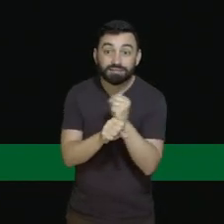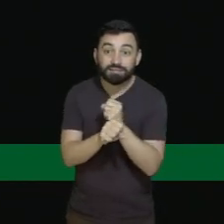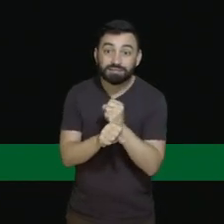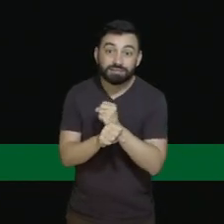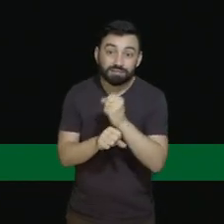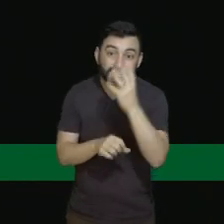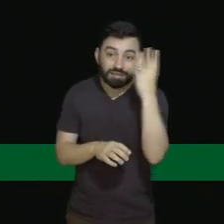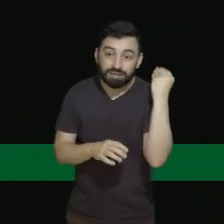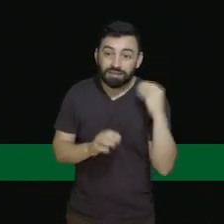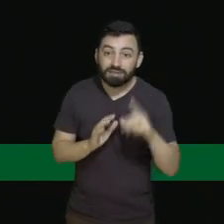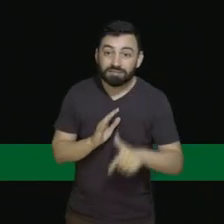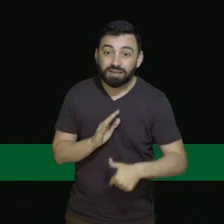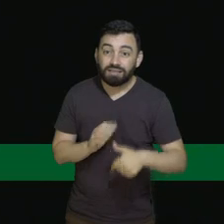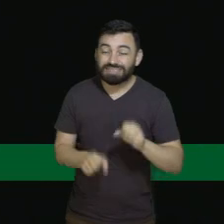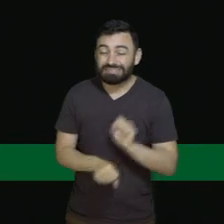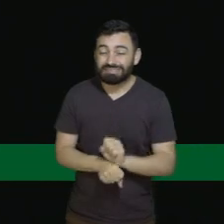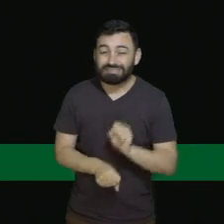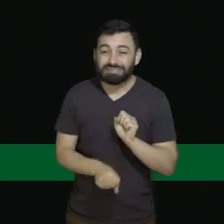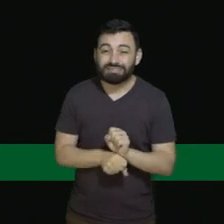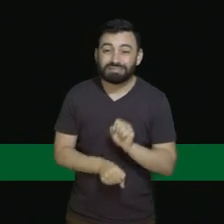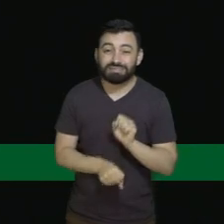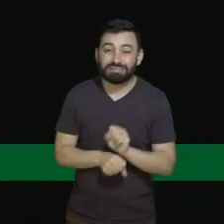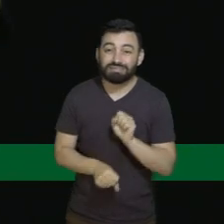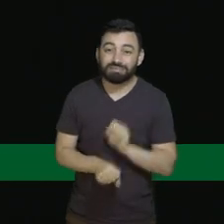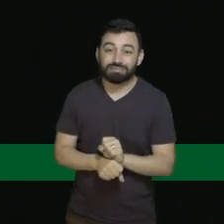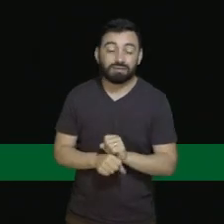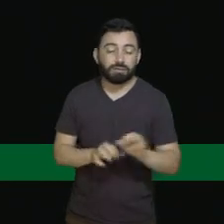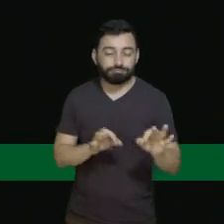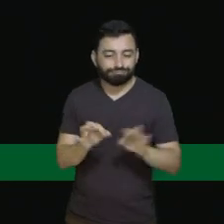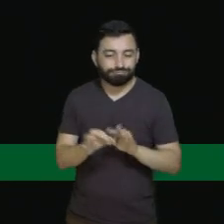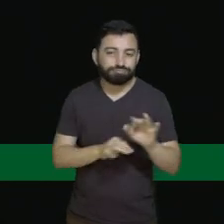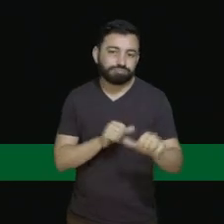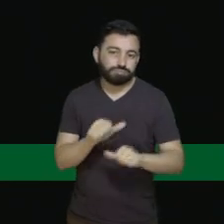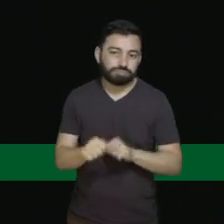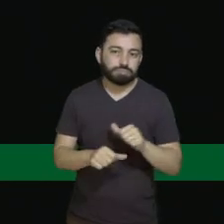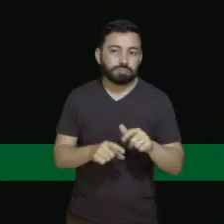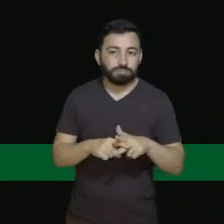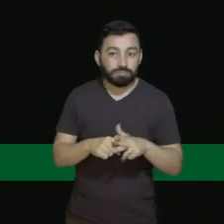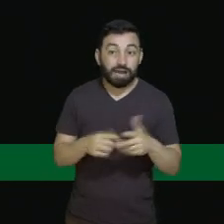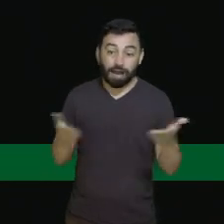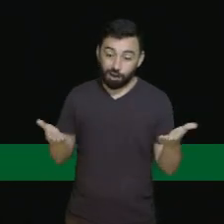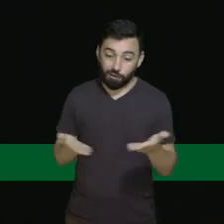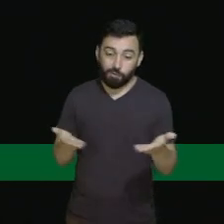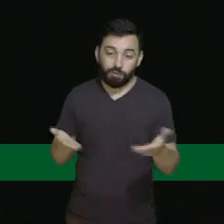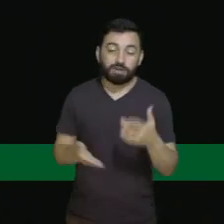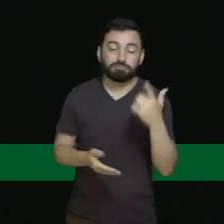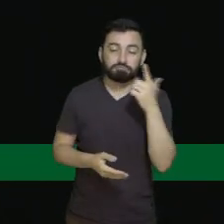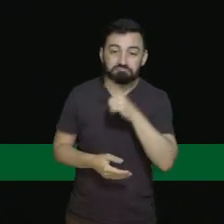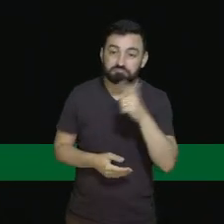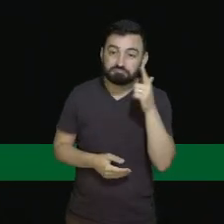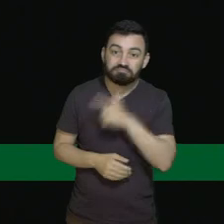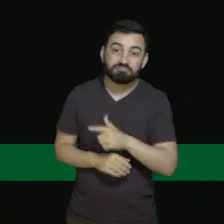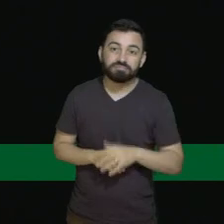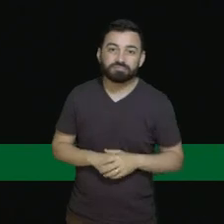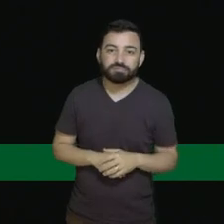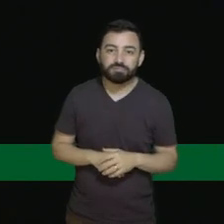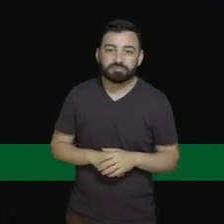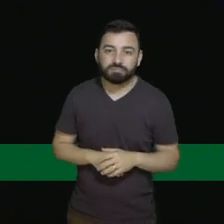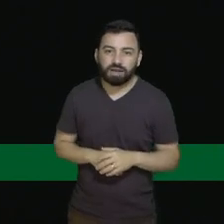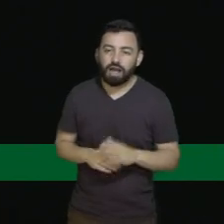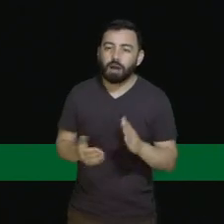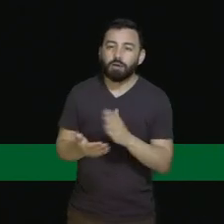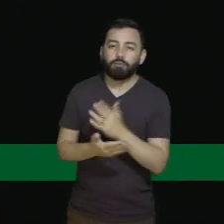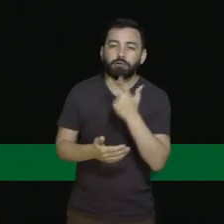as pessoas aguardavam por essa revitalização, e que está acontecendo. Contrariando alguém que